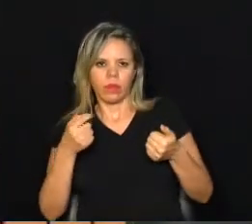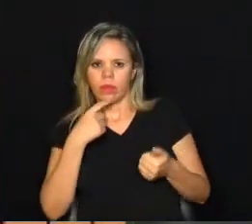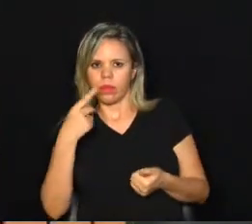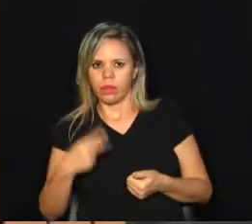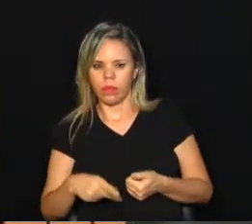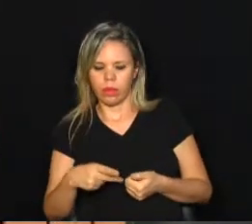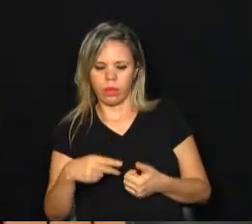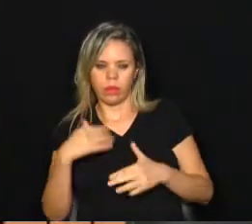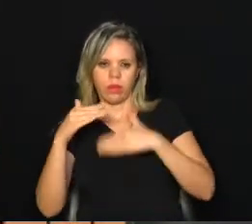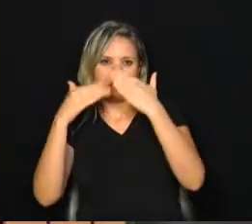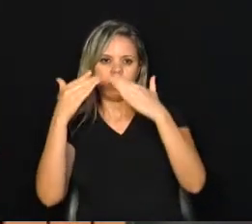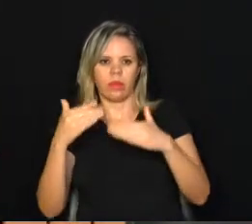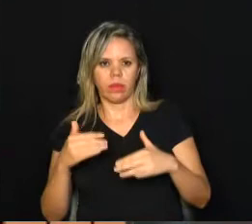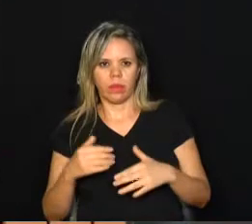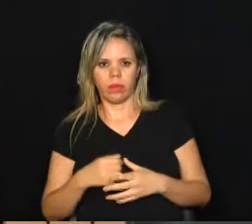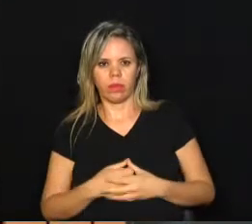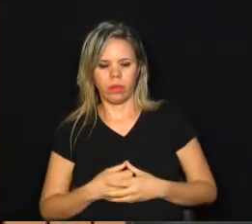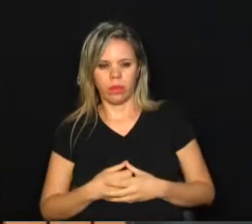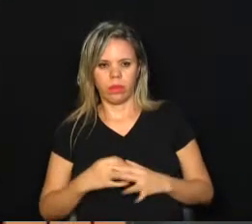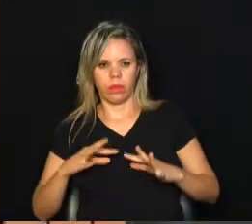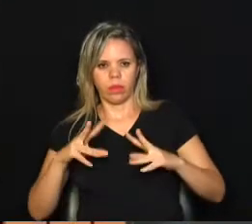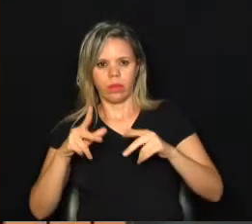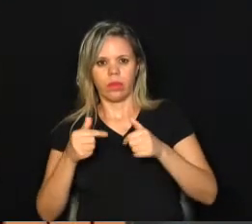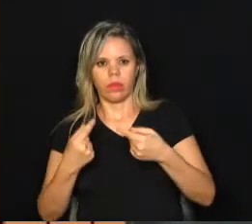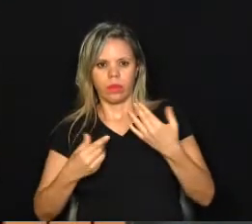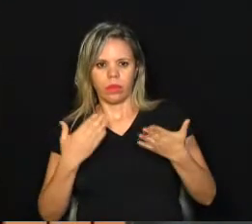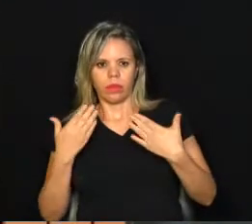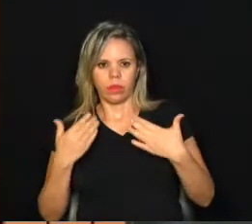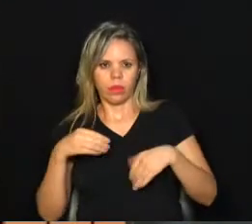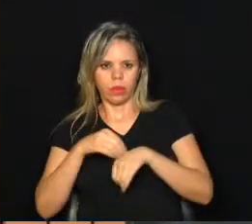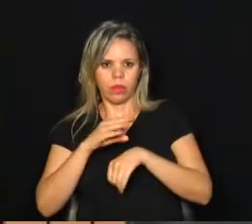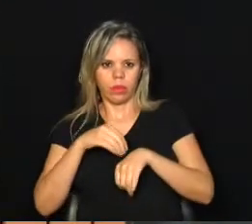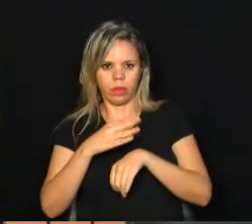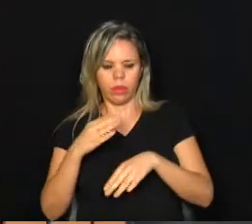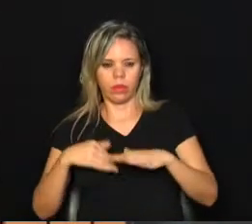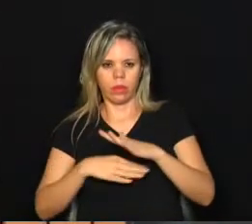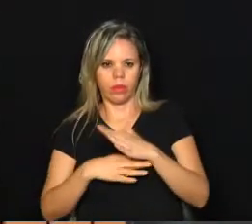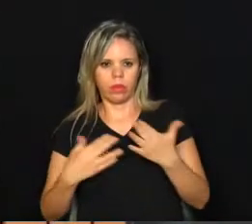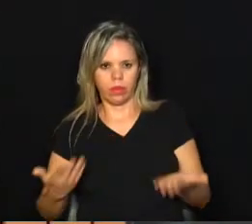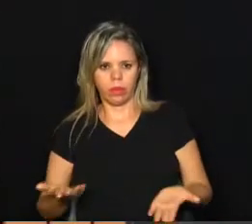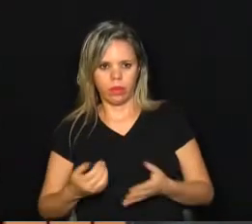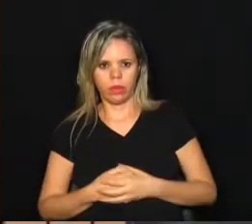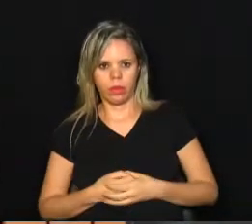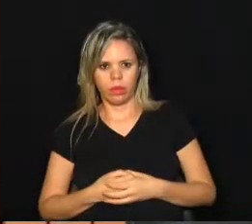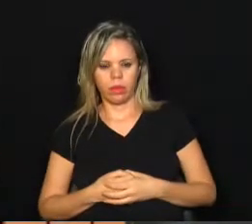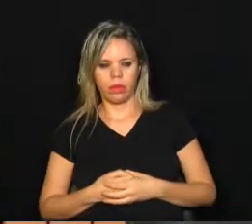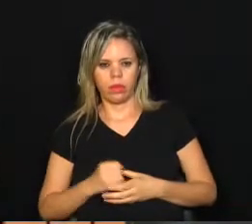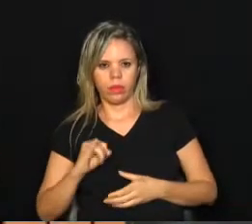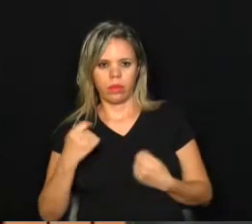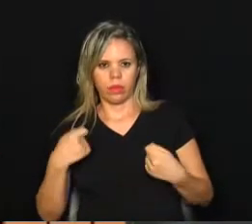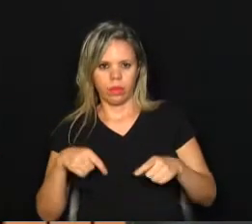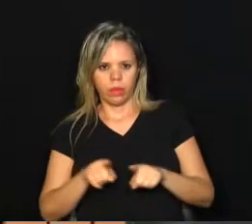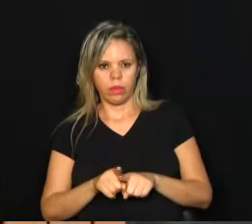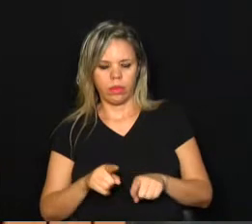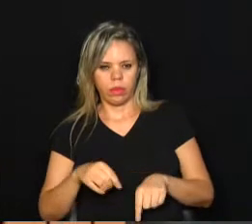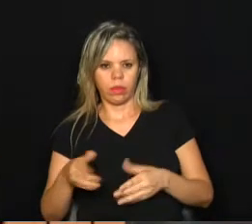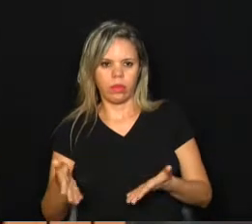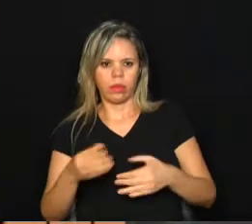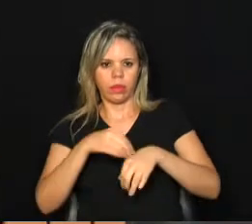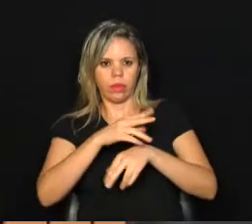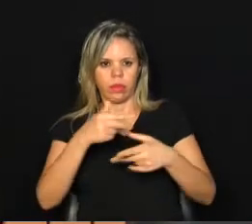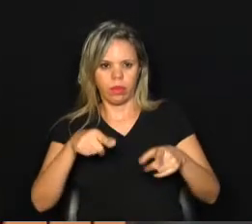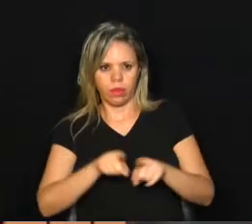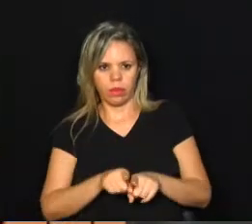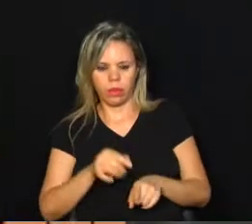para se desenvolverem mais? Então, todos esses debates a gente vai trazer aqui para casa e, se for necessário, a gente leva essas